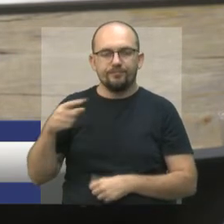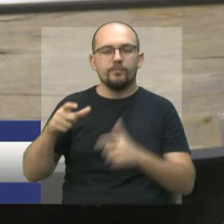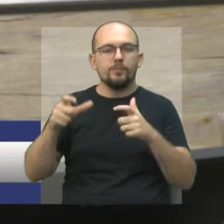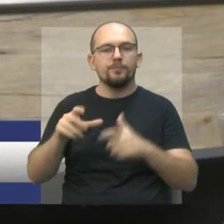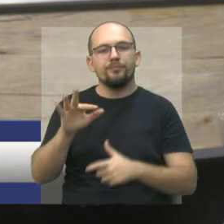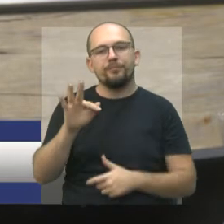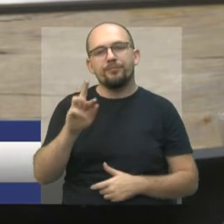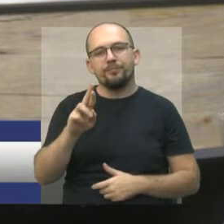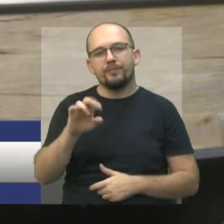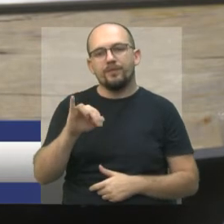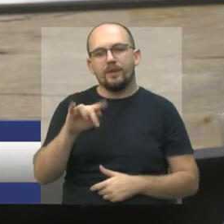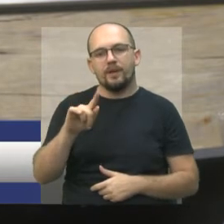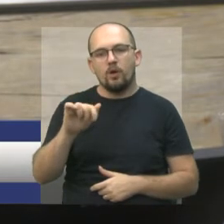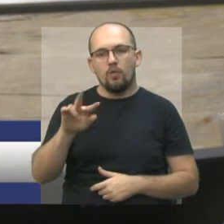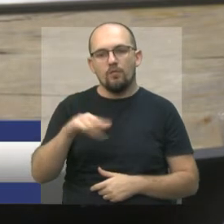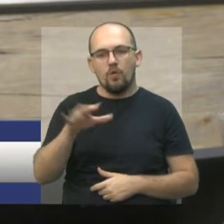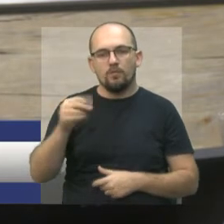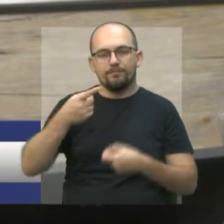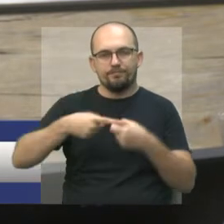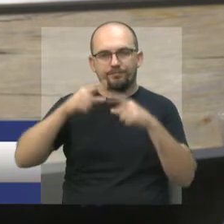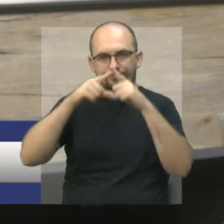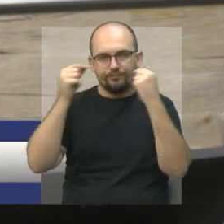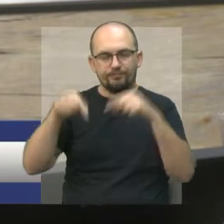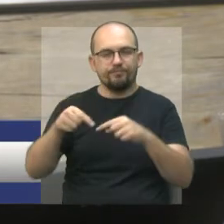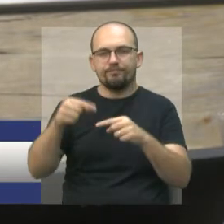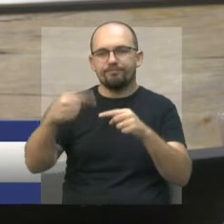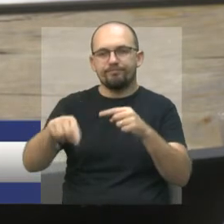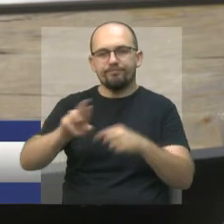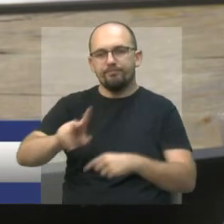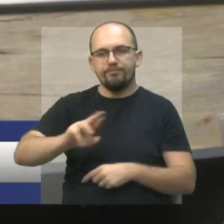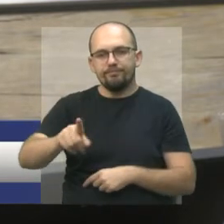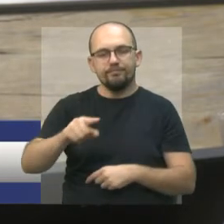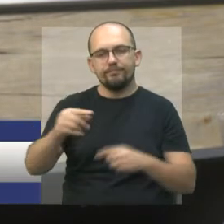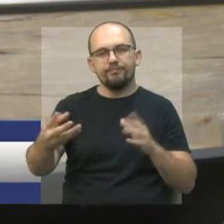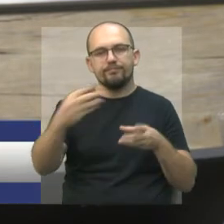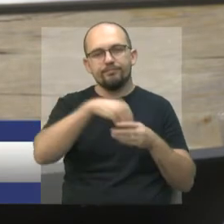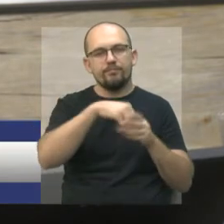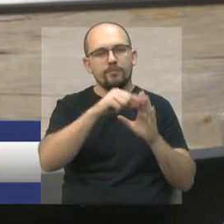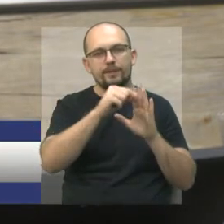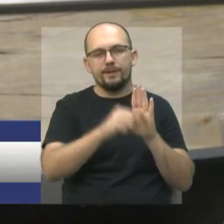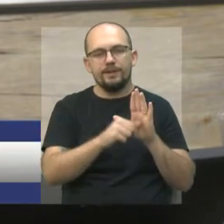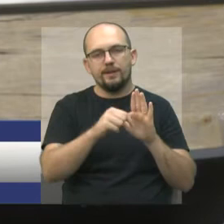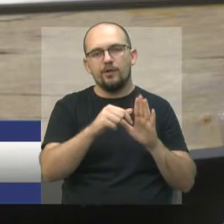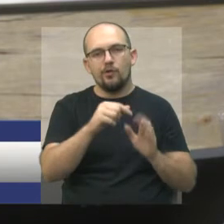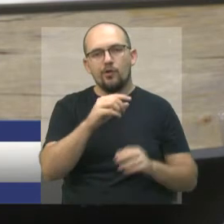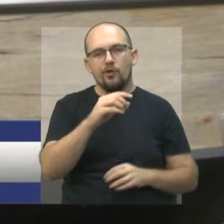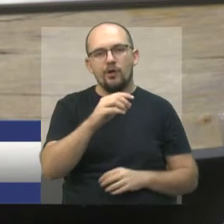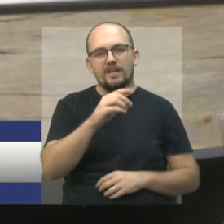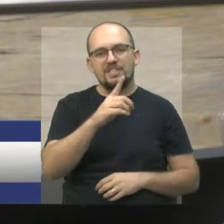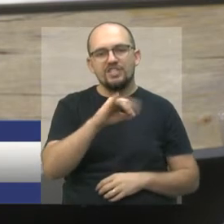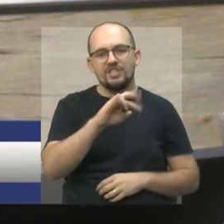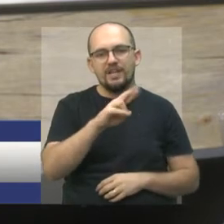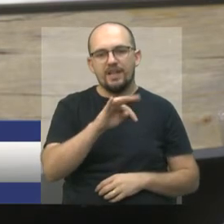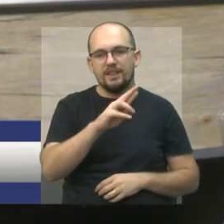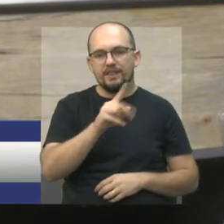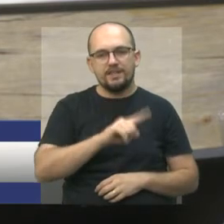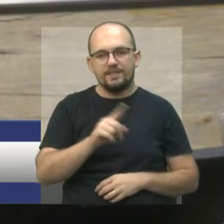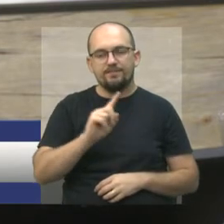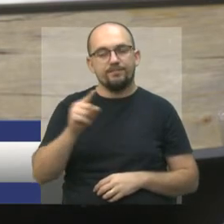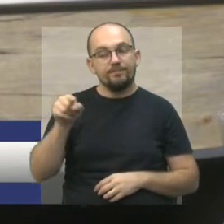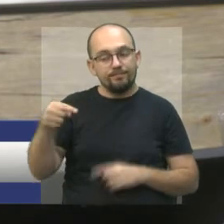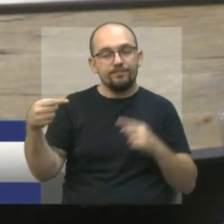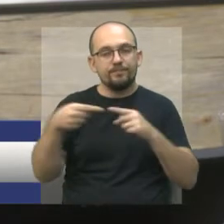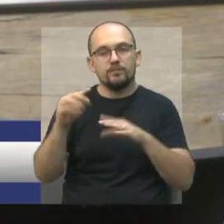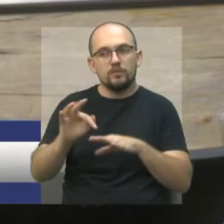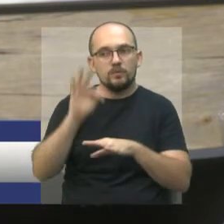Frei Galvão, no âmbito do município de Jaú, não é uma diretriz orçamentária, devendo ser apresentada oportunamente quando